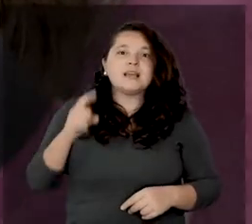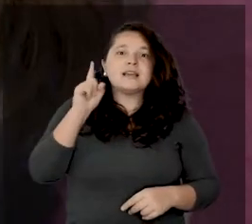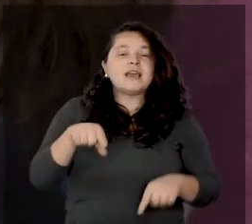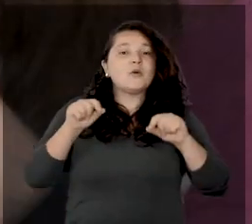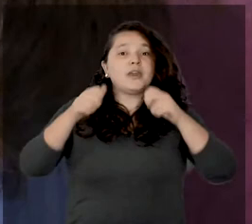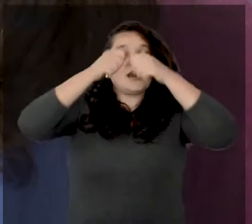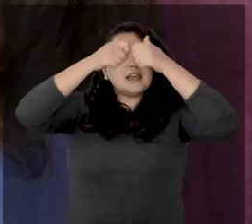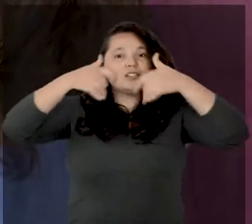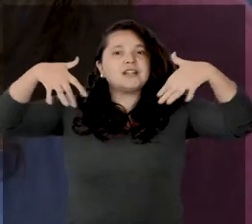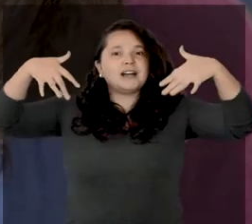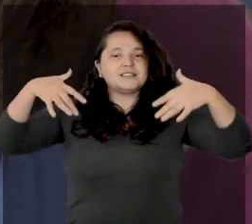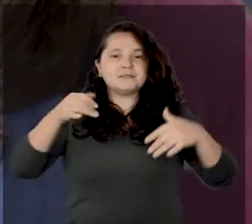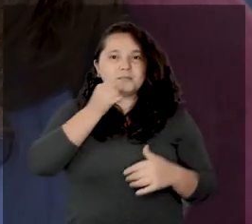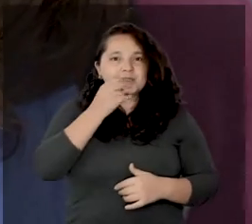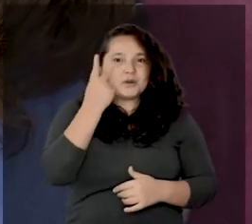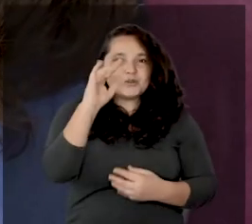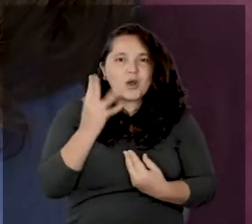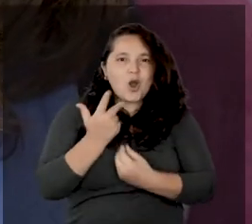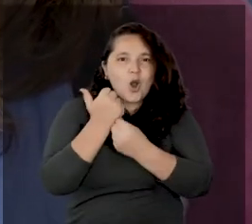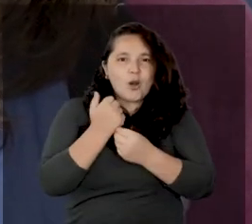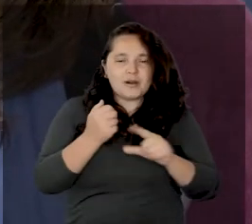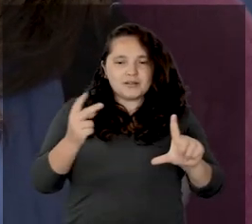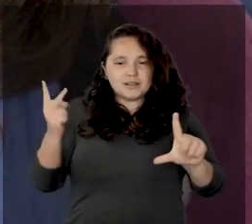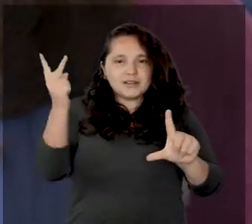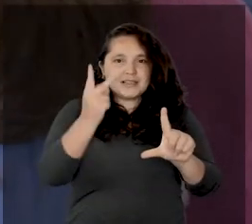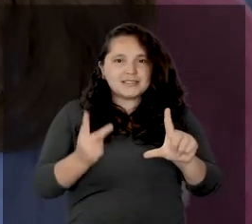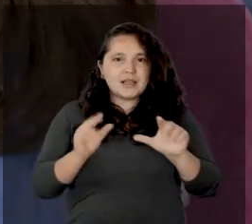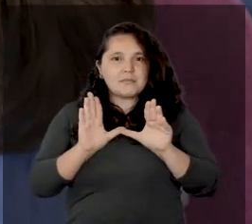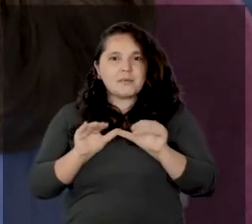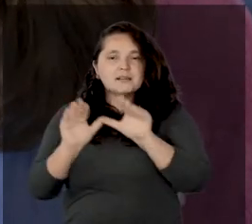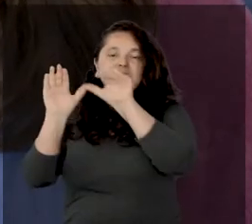obra, capturam esses lugares.